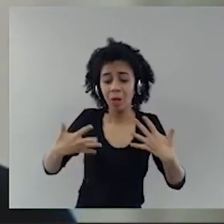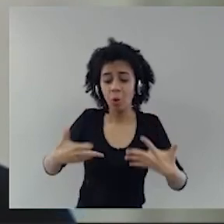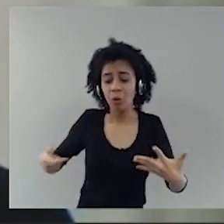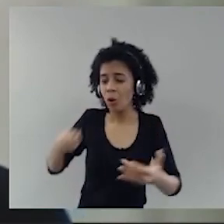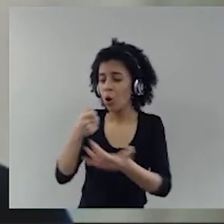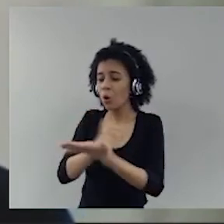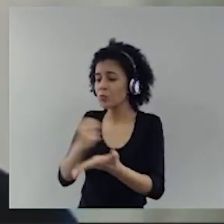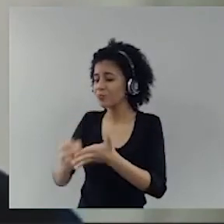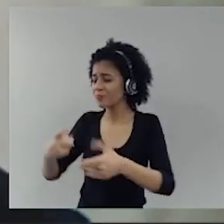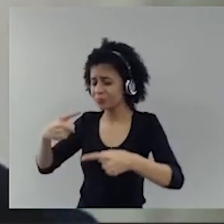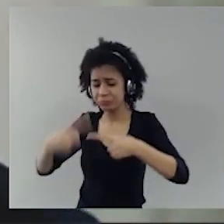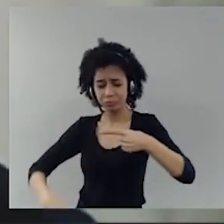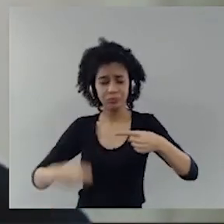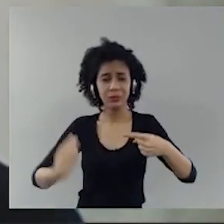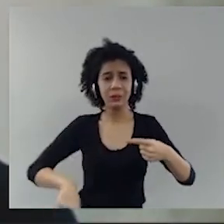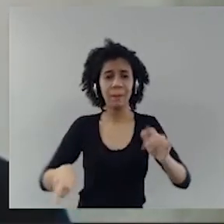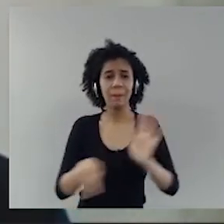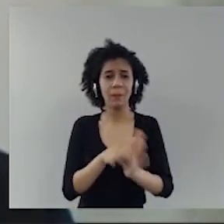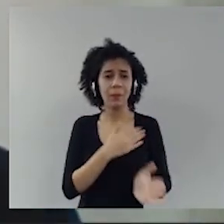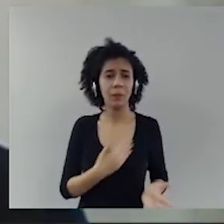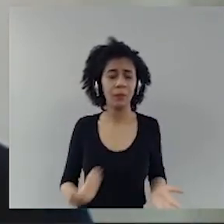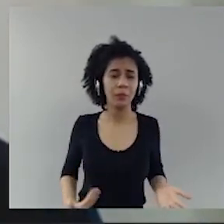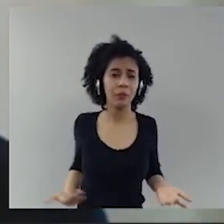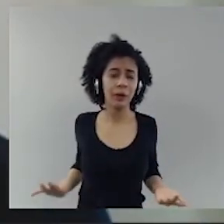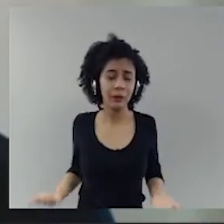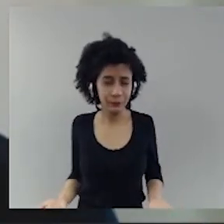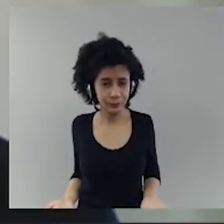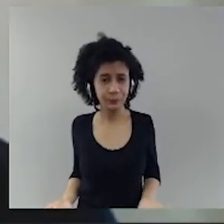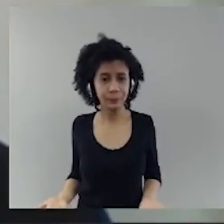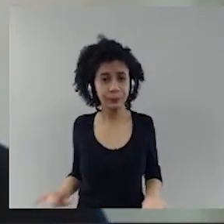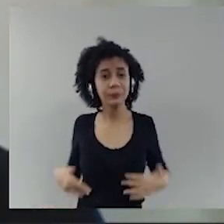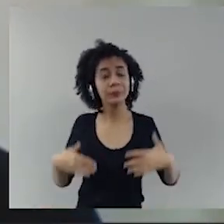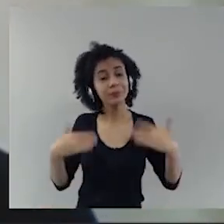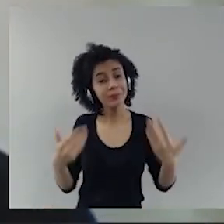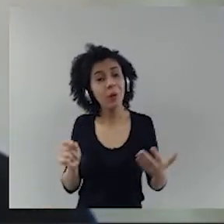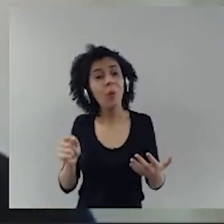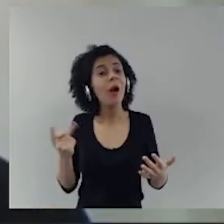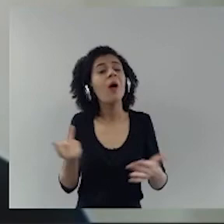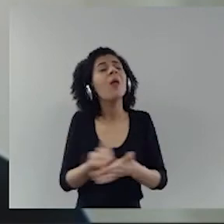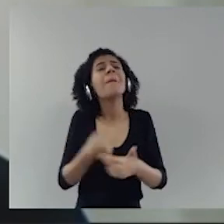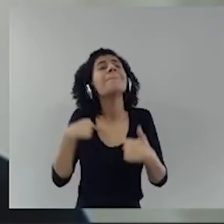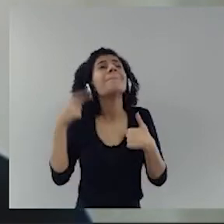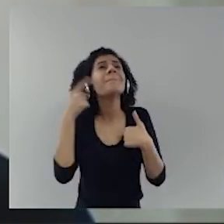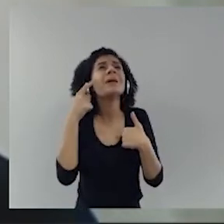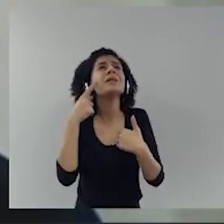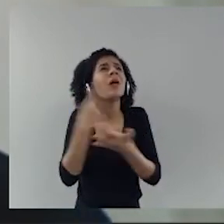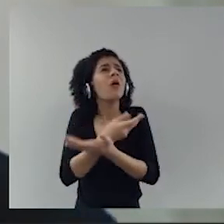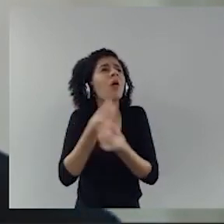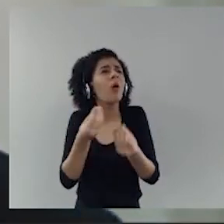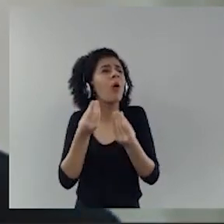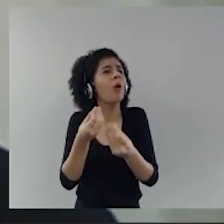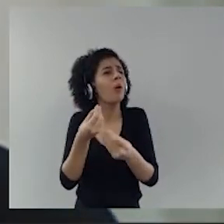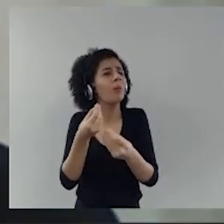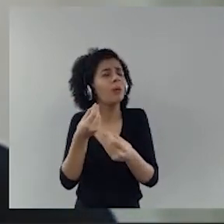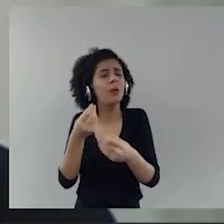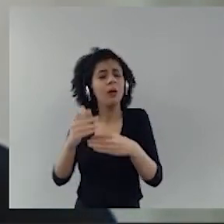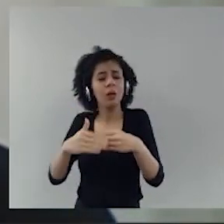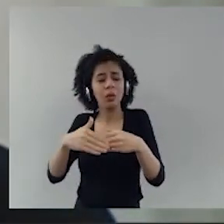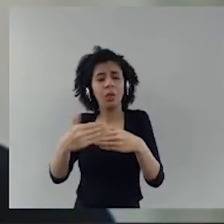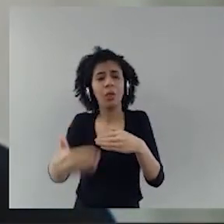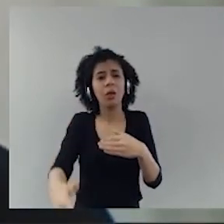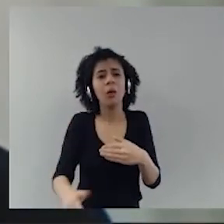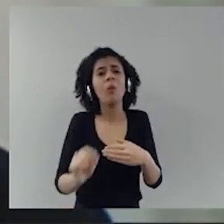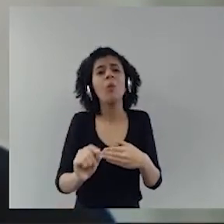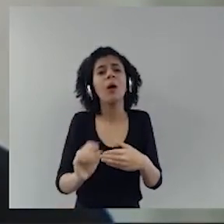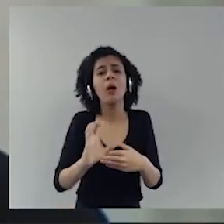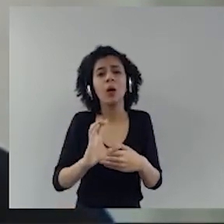efetivamente as necessidades públicas bom e uma das causas penso eu destas consequências